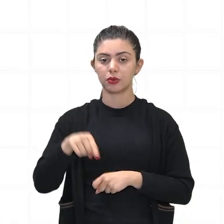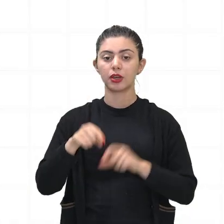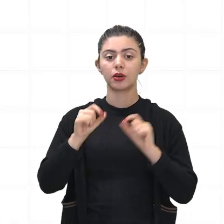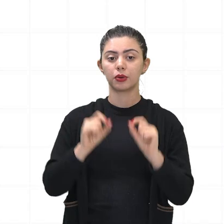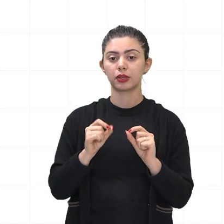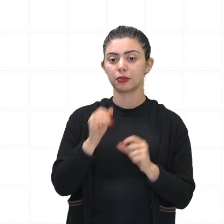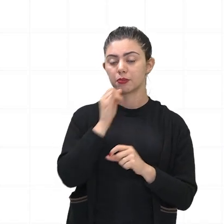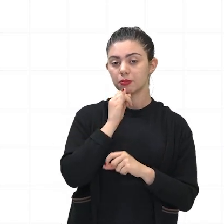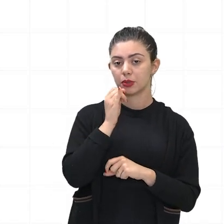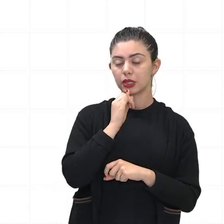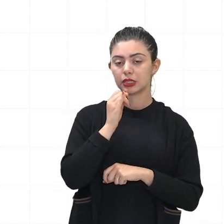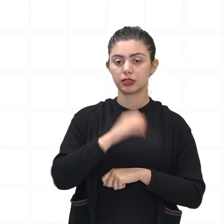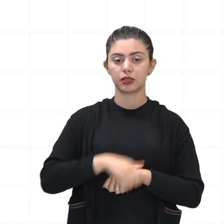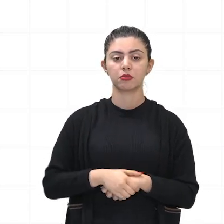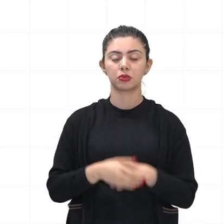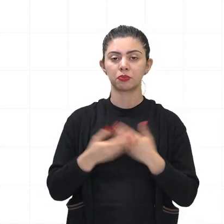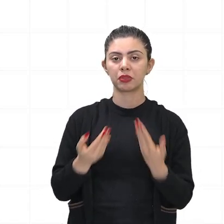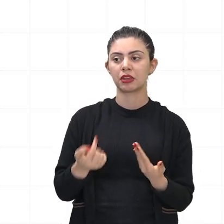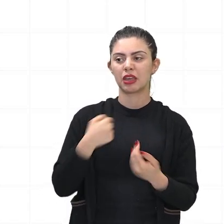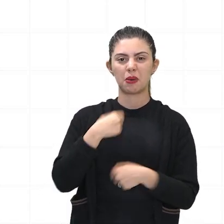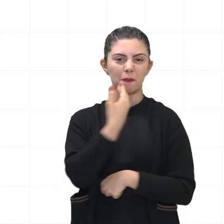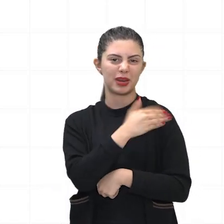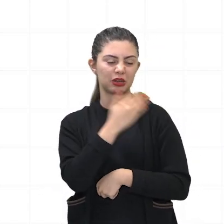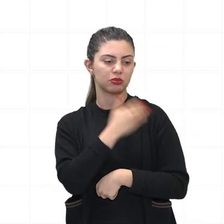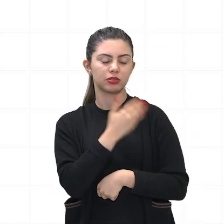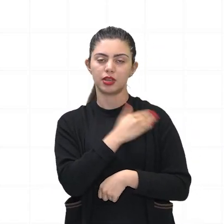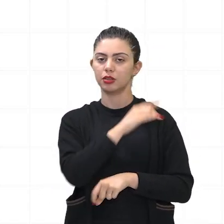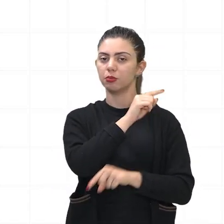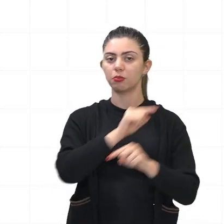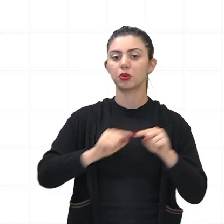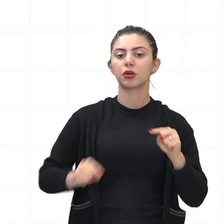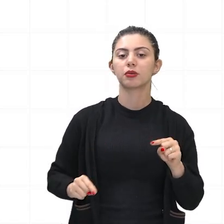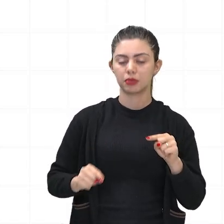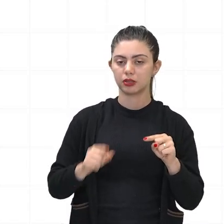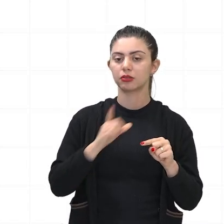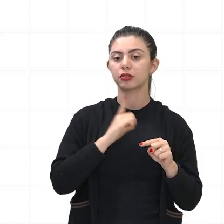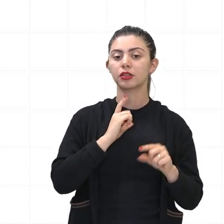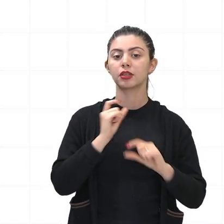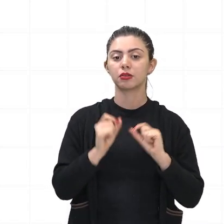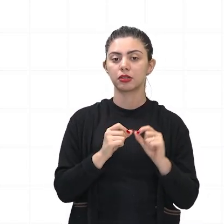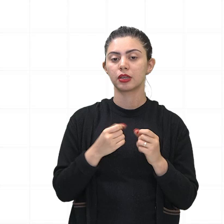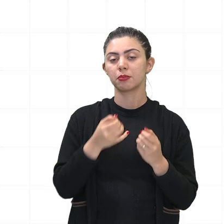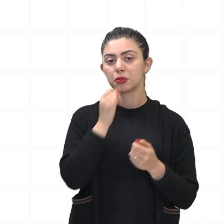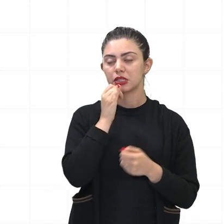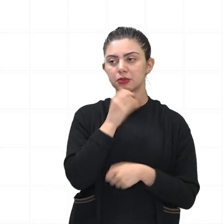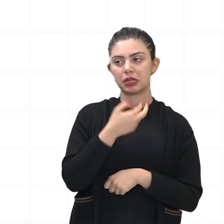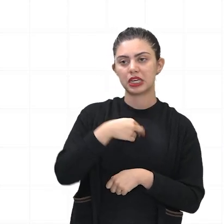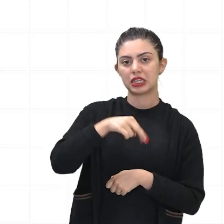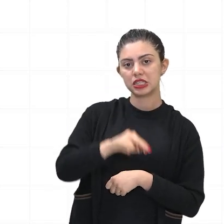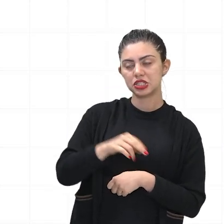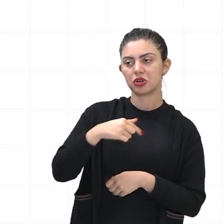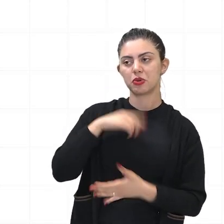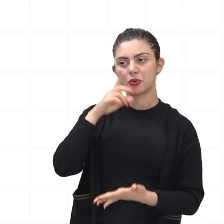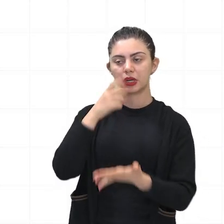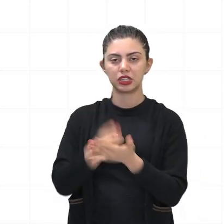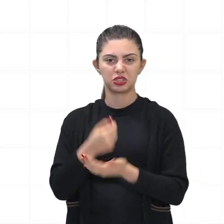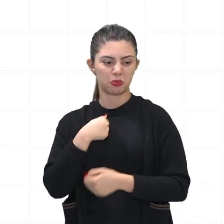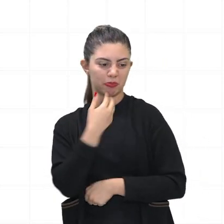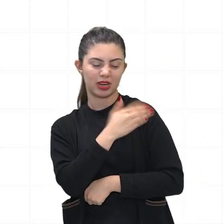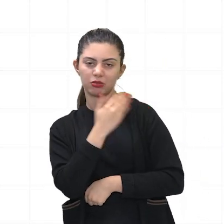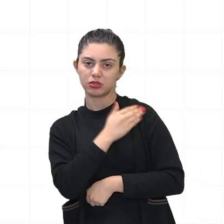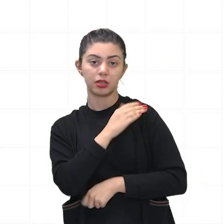as eliminações de todas as formas de intolerância, discriminação baseada na religião ou